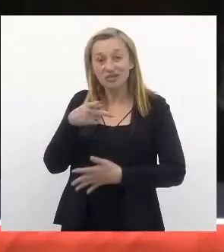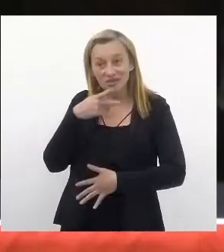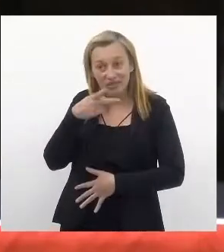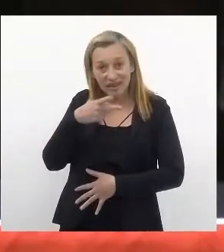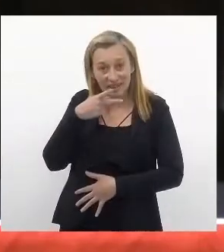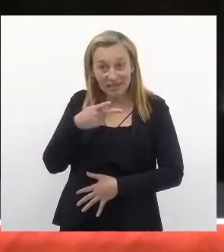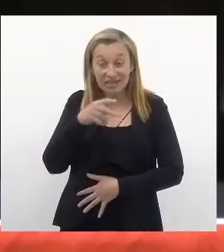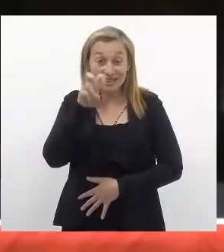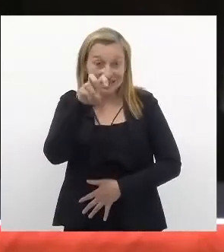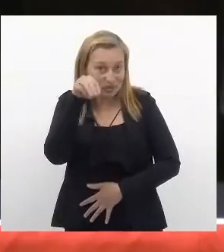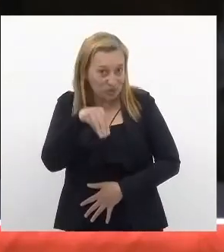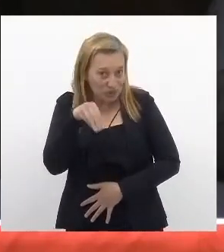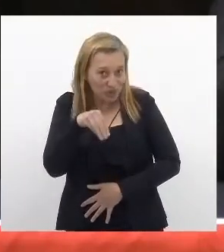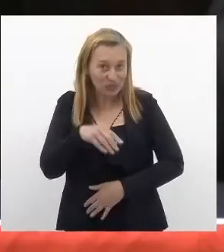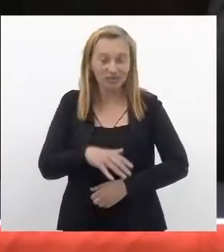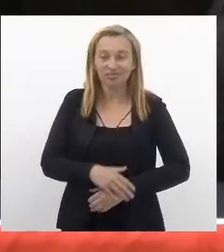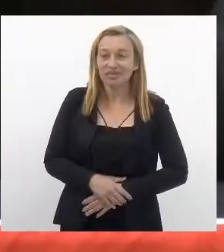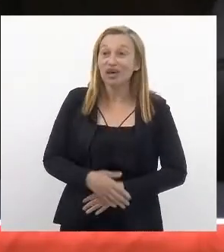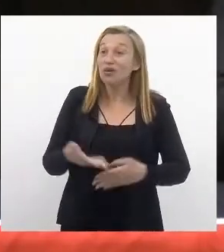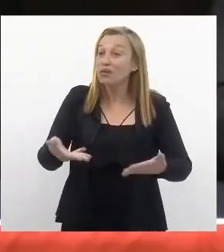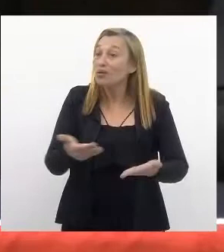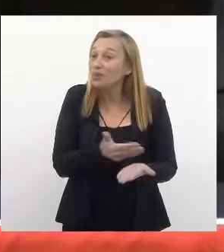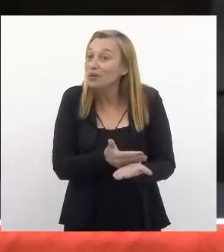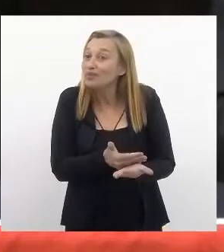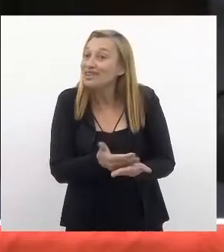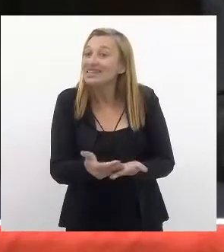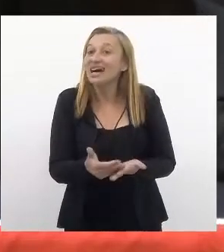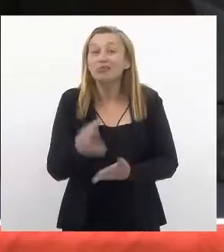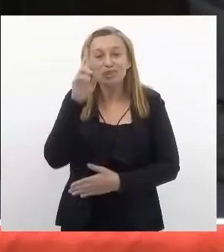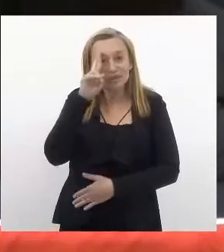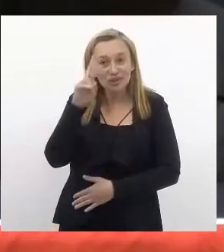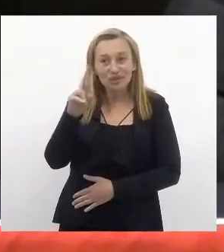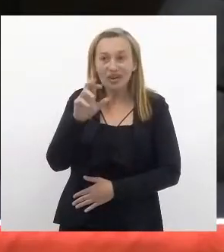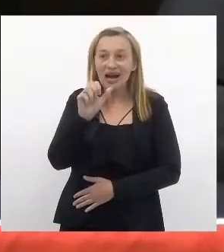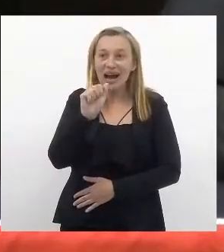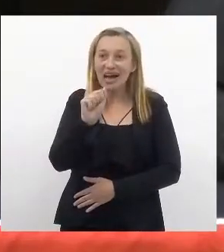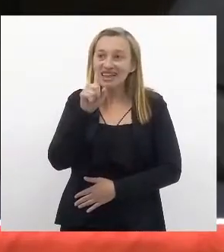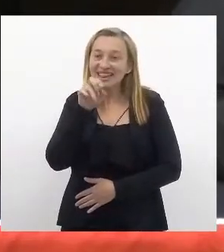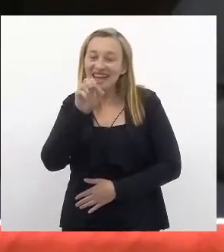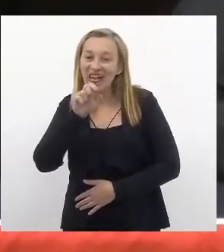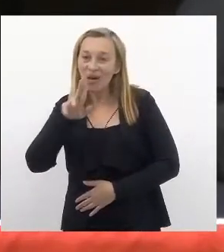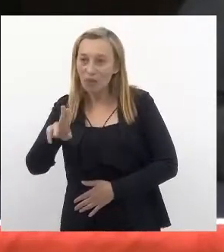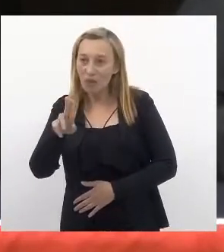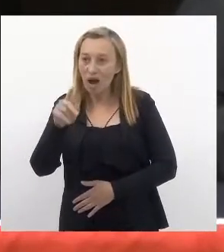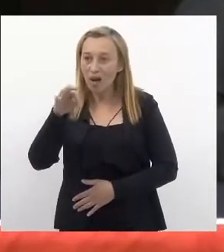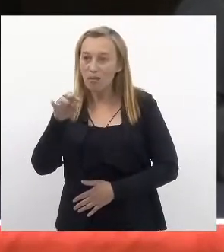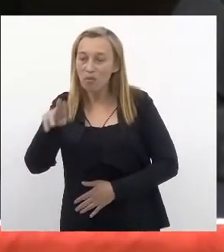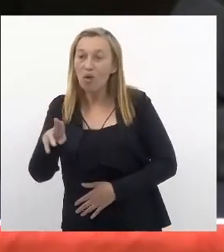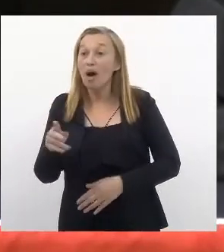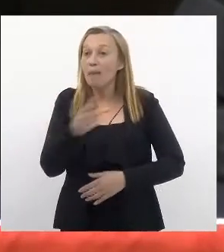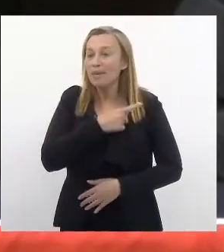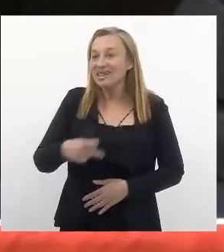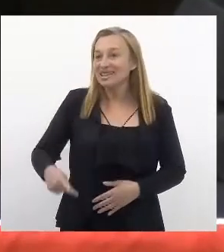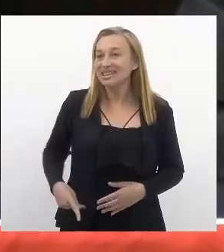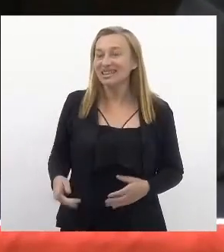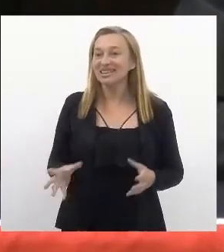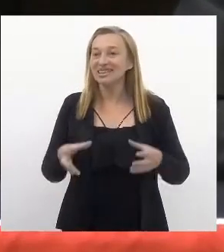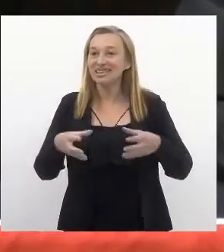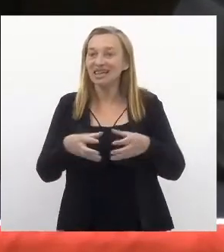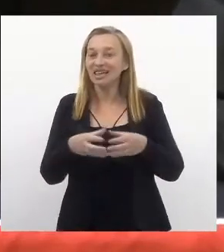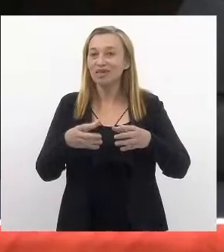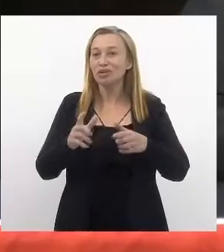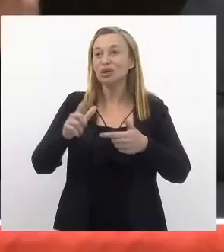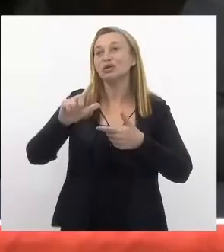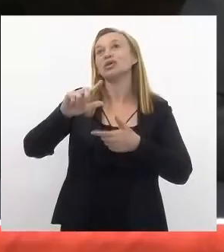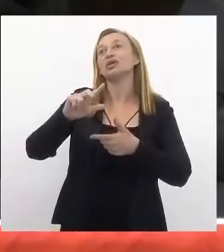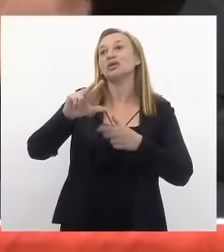por 5 minutos. Vou começar pelo senhor Adel Abul, presidente da Câmara de Comércio